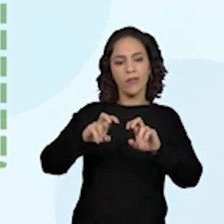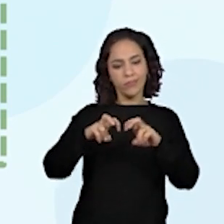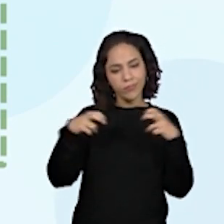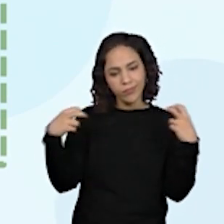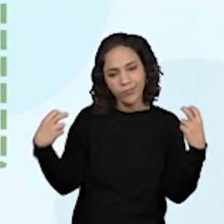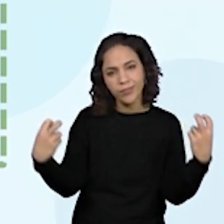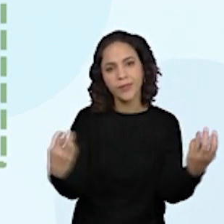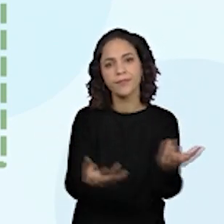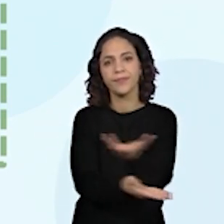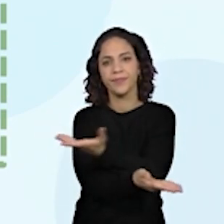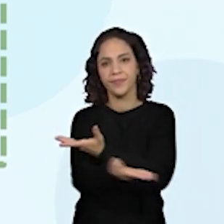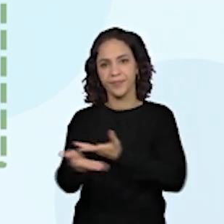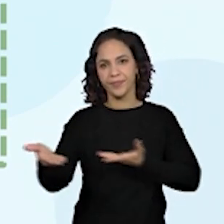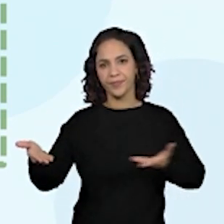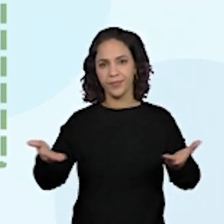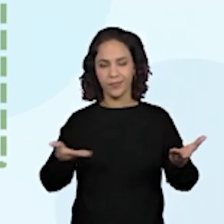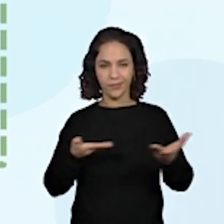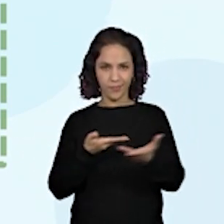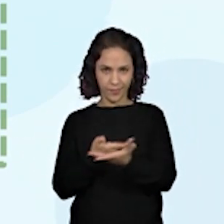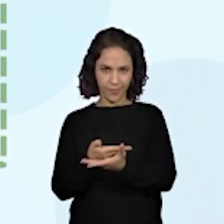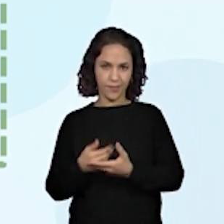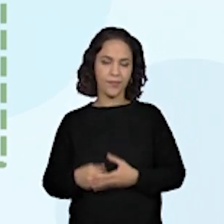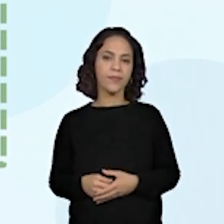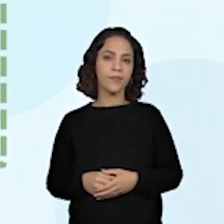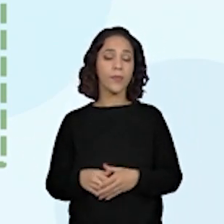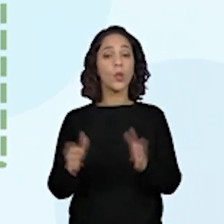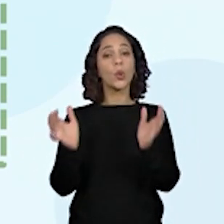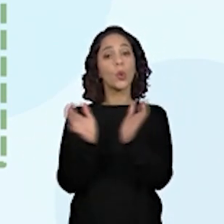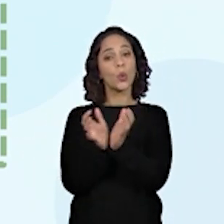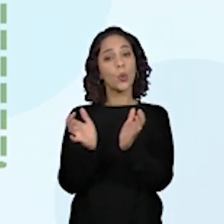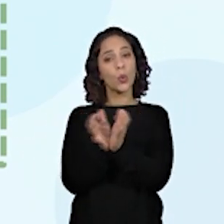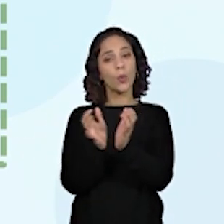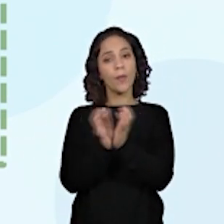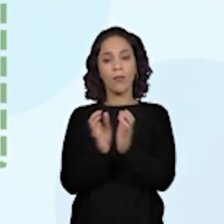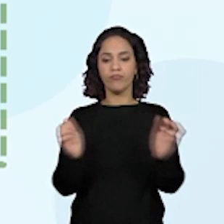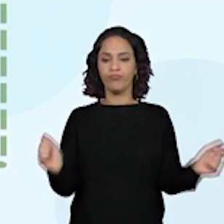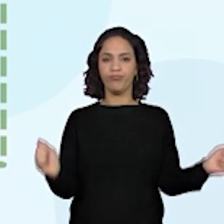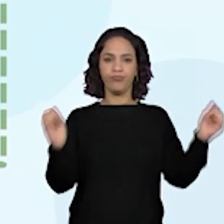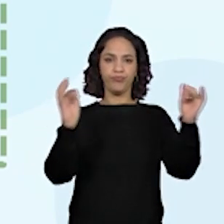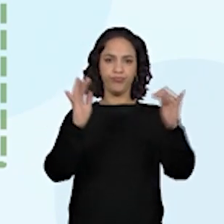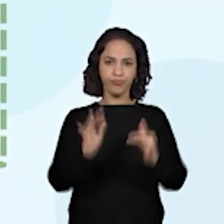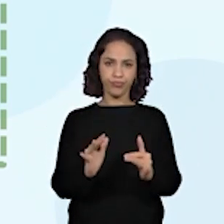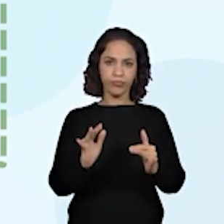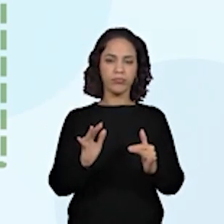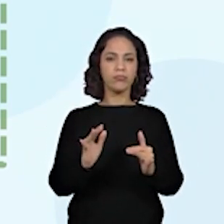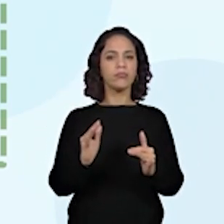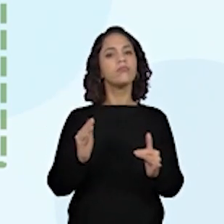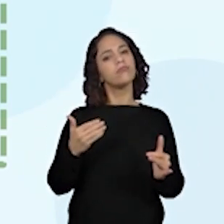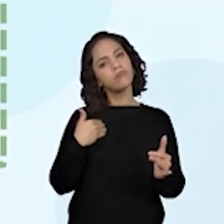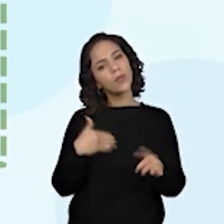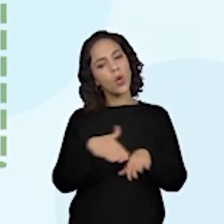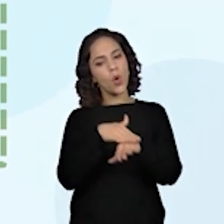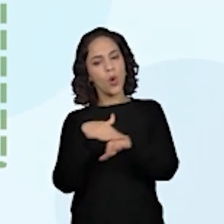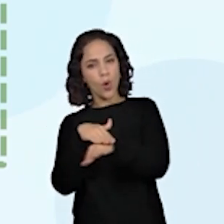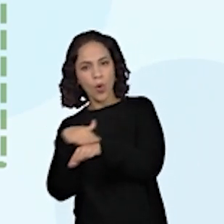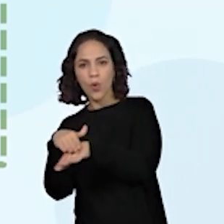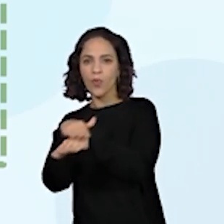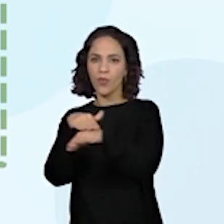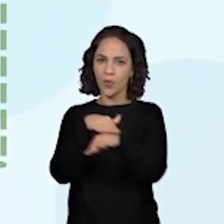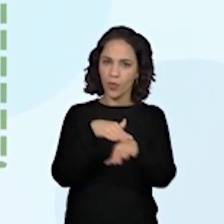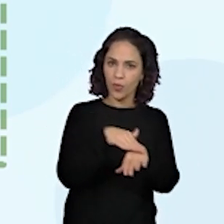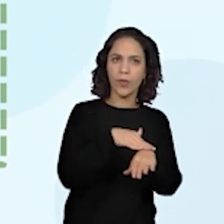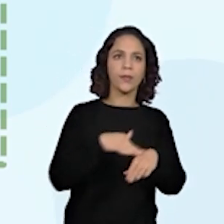das turmas. Assembleias, reuniões com as turmas. Vamos descobrir mais sobre assembleias